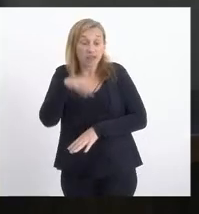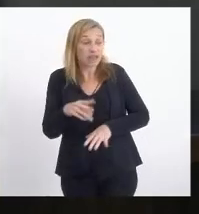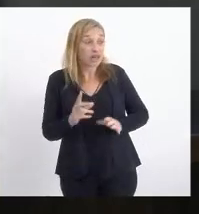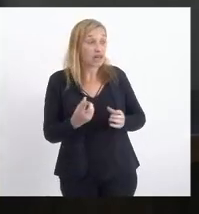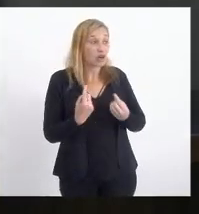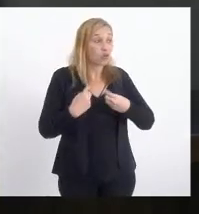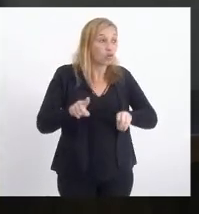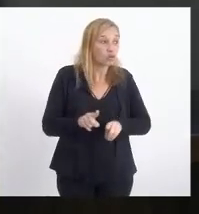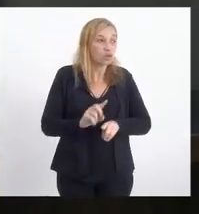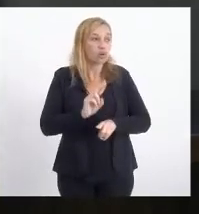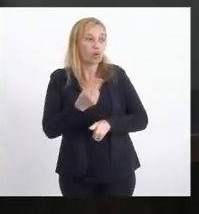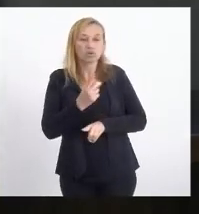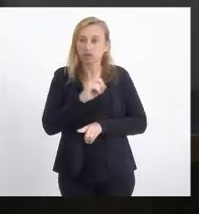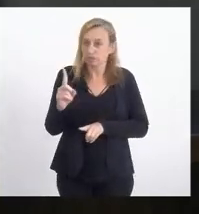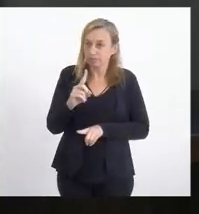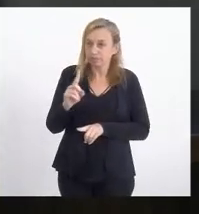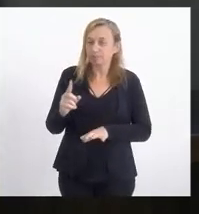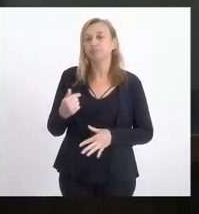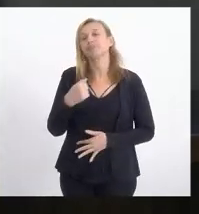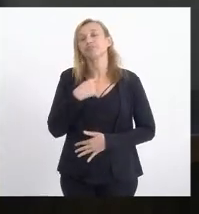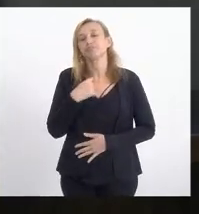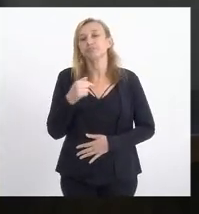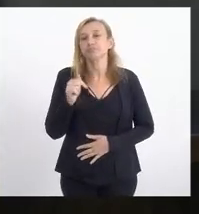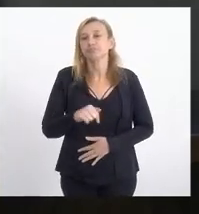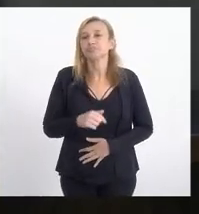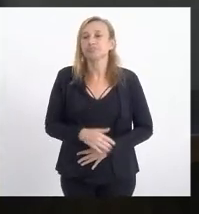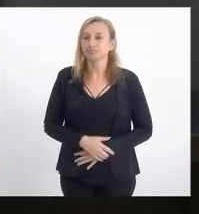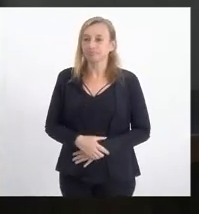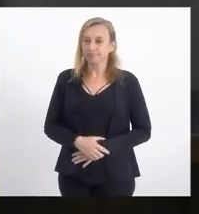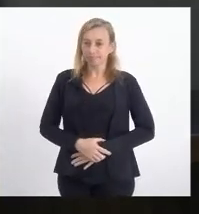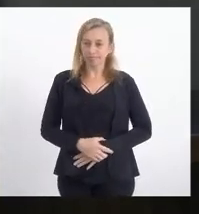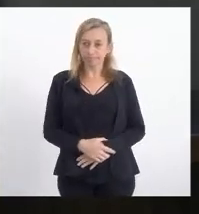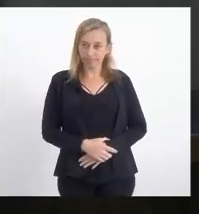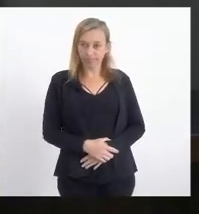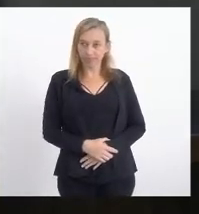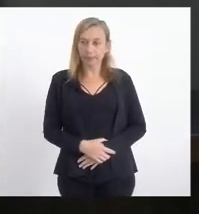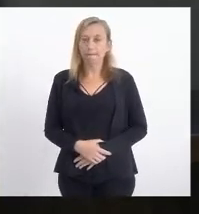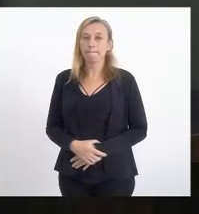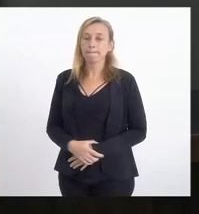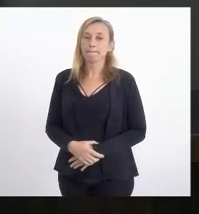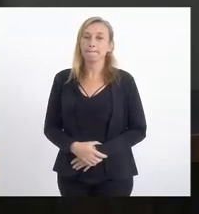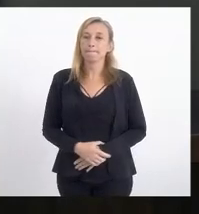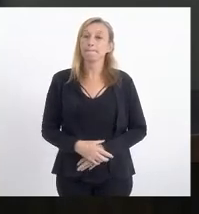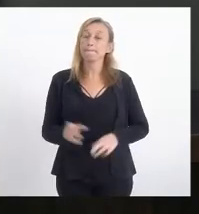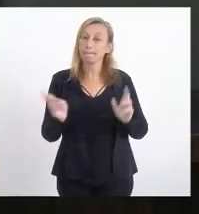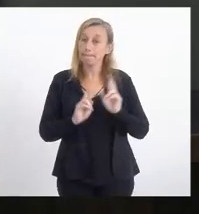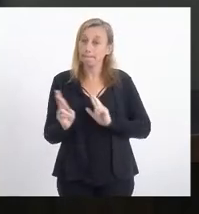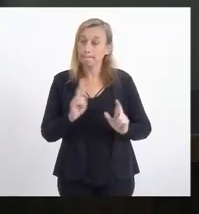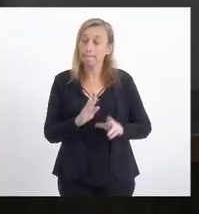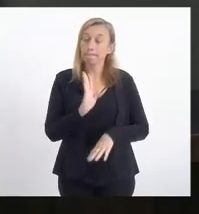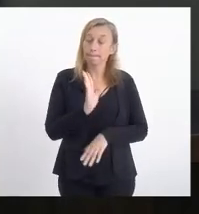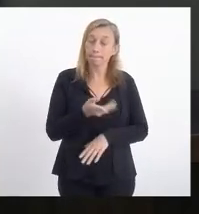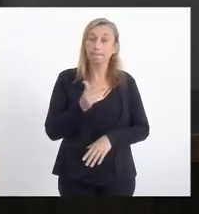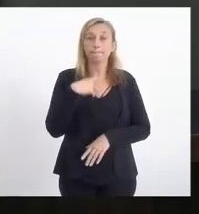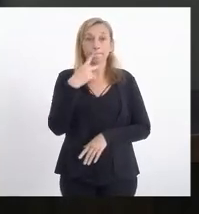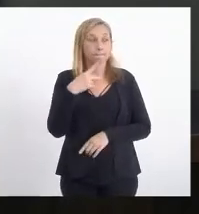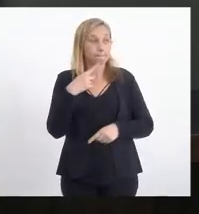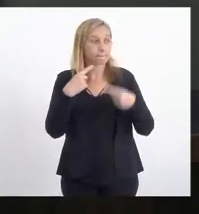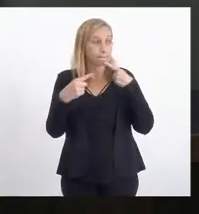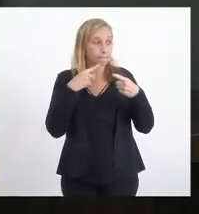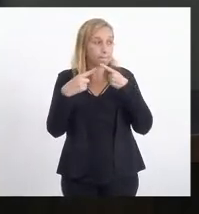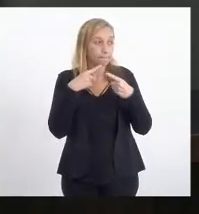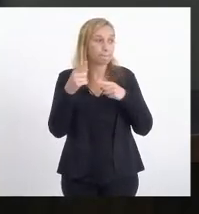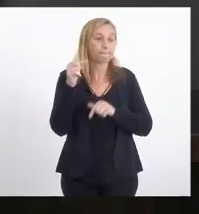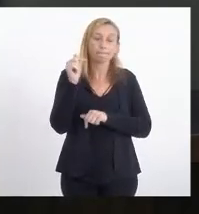participo e eu aqui faço um adendo em relação ao que a gente tá discutindo nesse